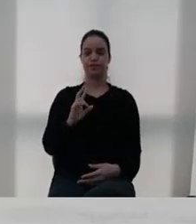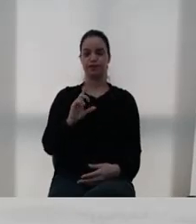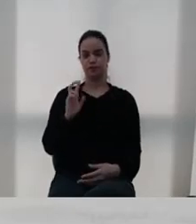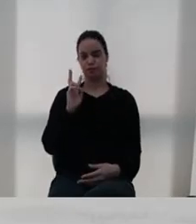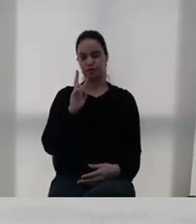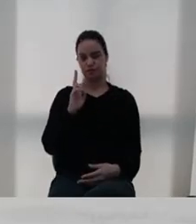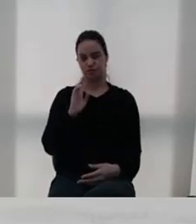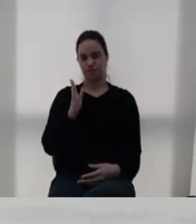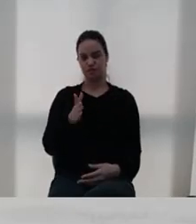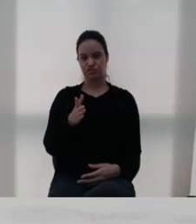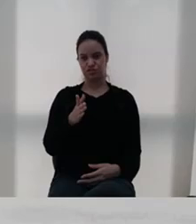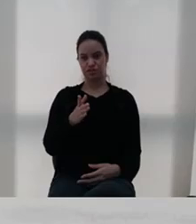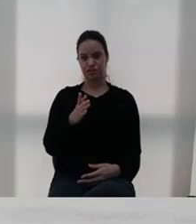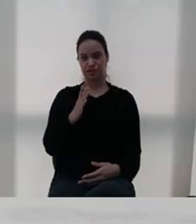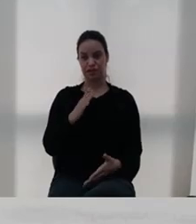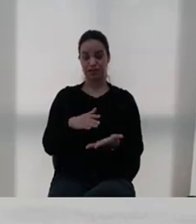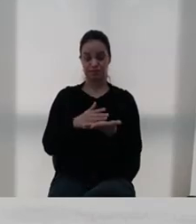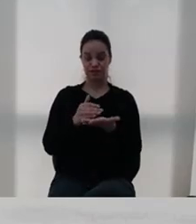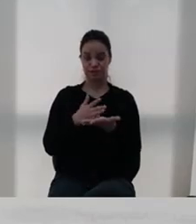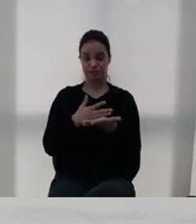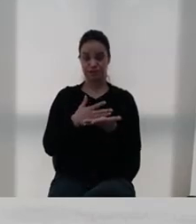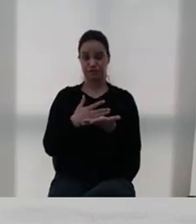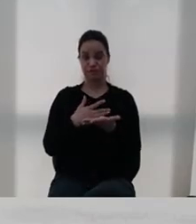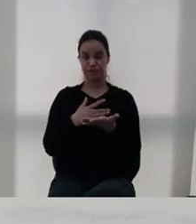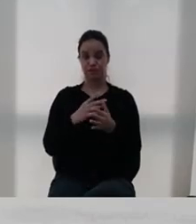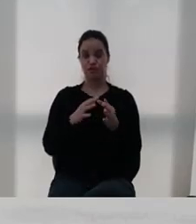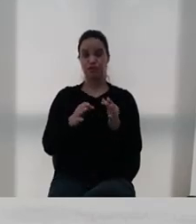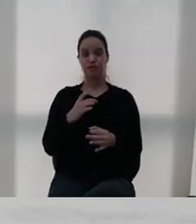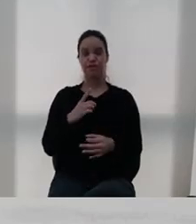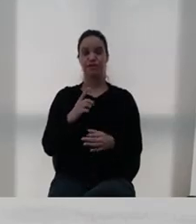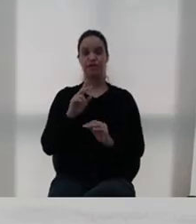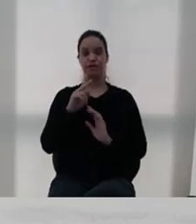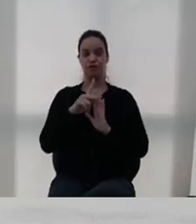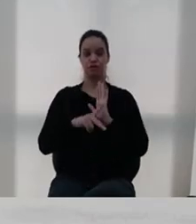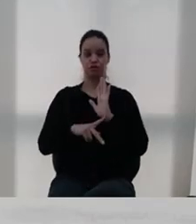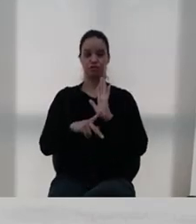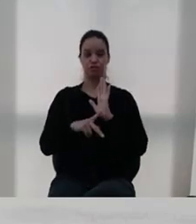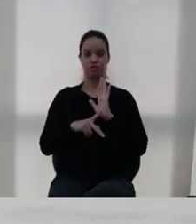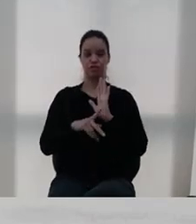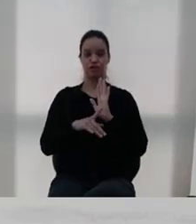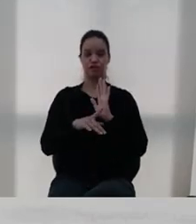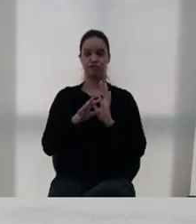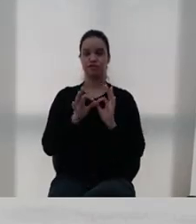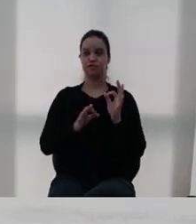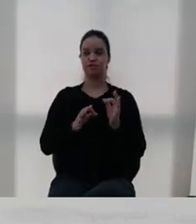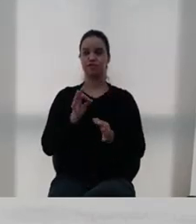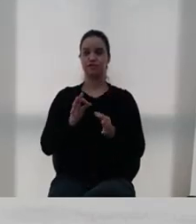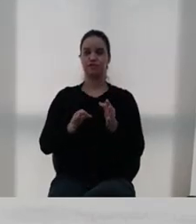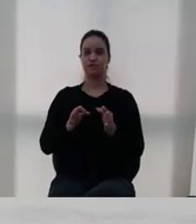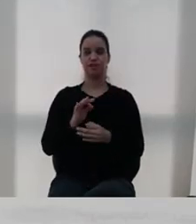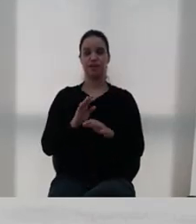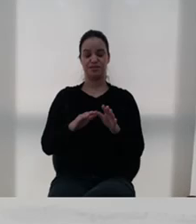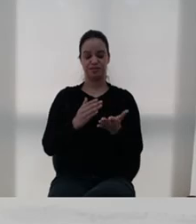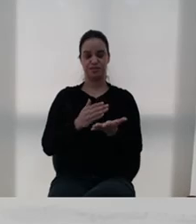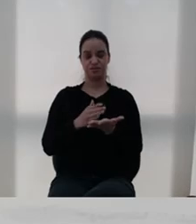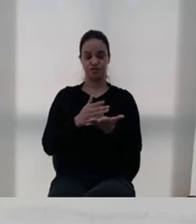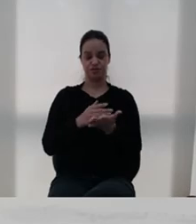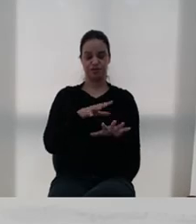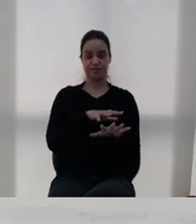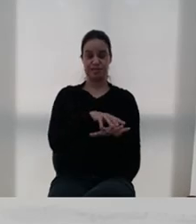aqui pela divisão judiciária, há um projeto Tribunal de Justiça de divisão de